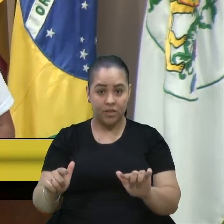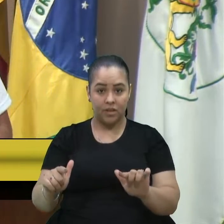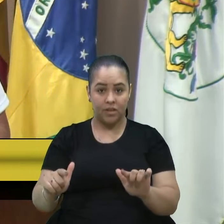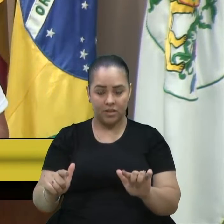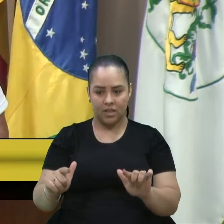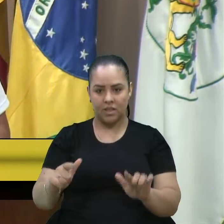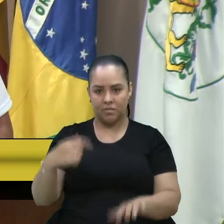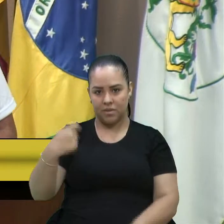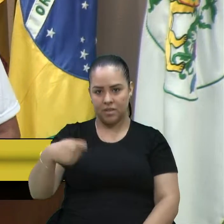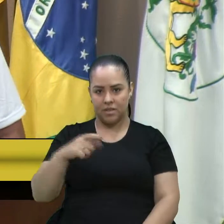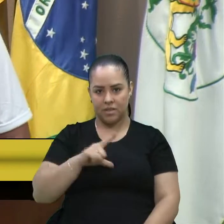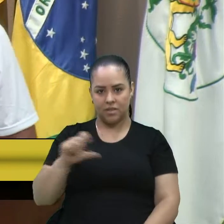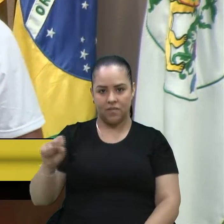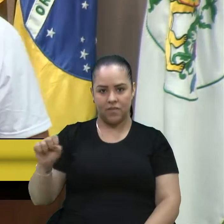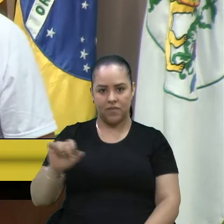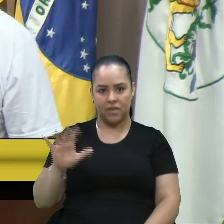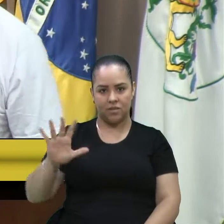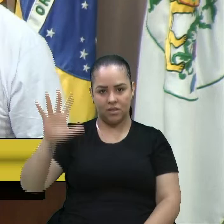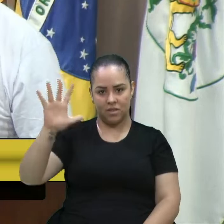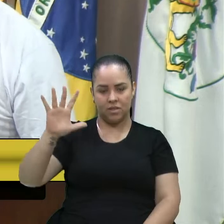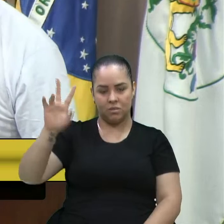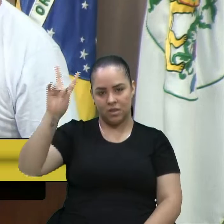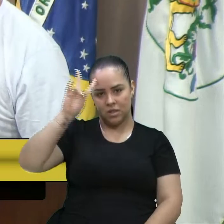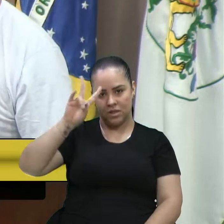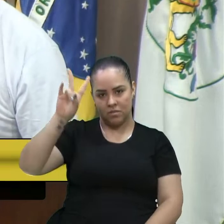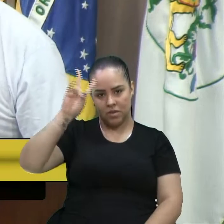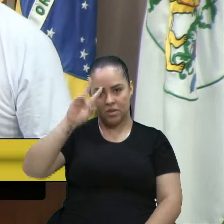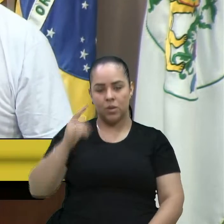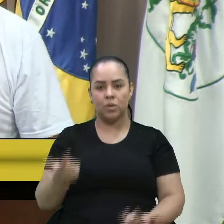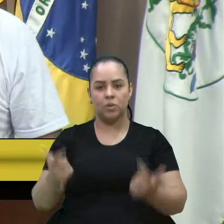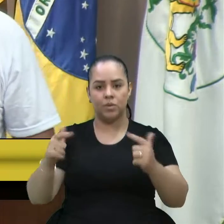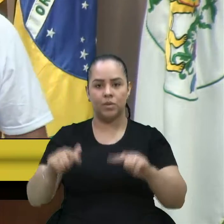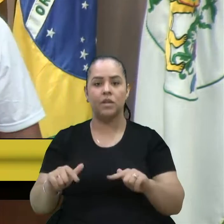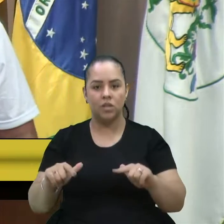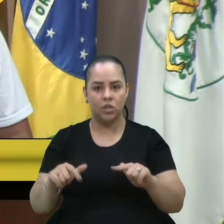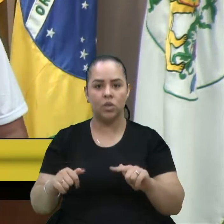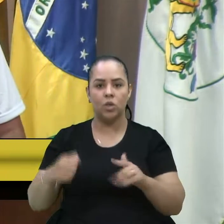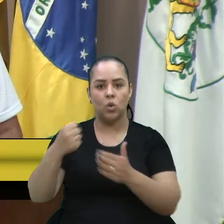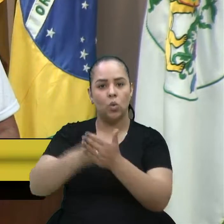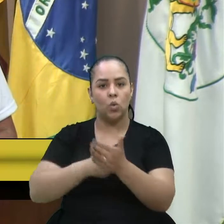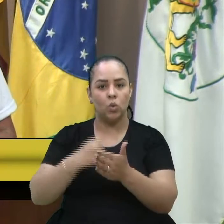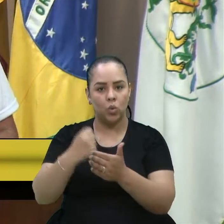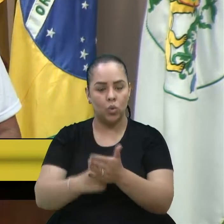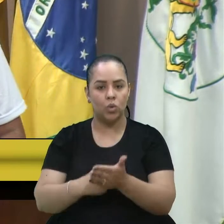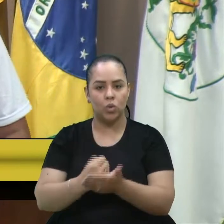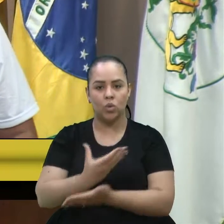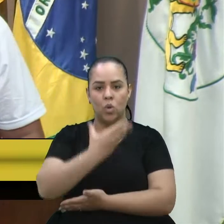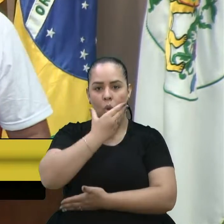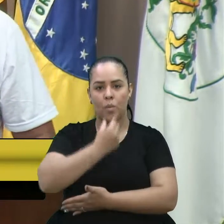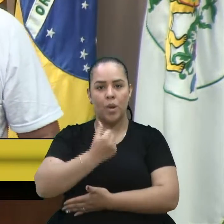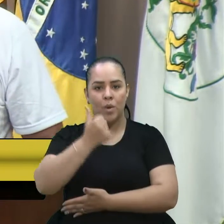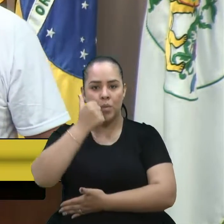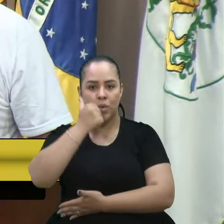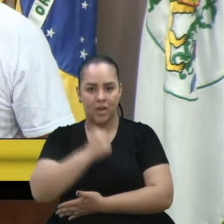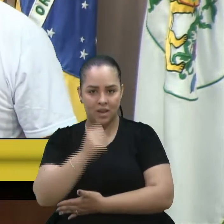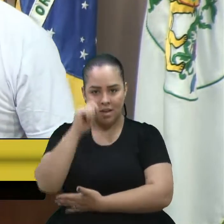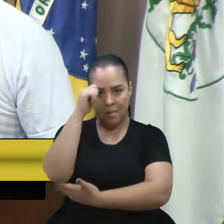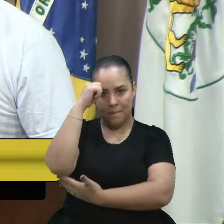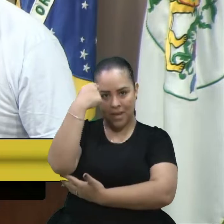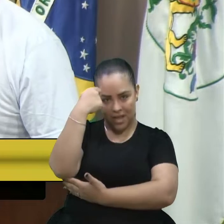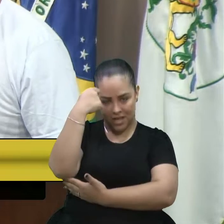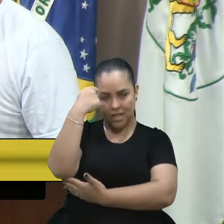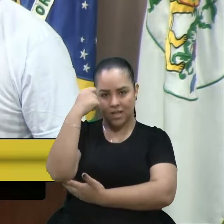ser valorizados e lembrados como espaços de resistência dos homens e das mulheres negras da